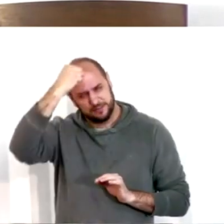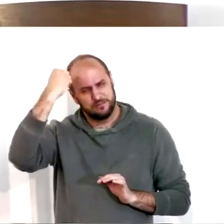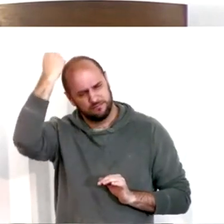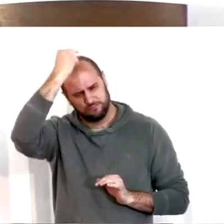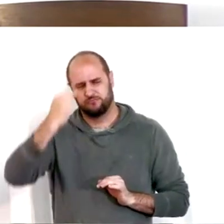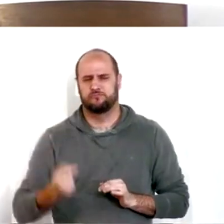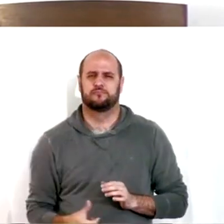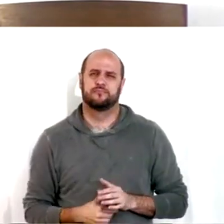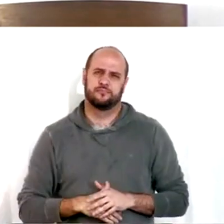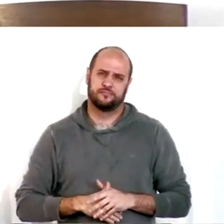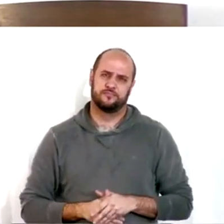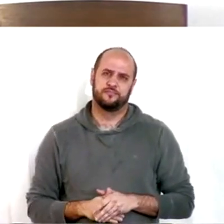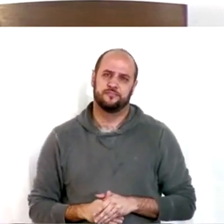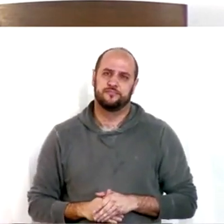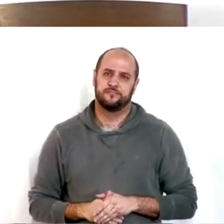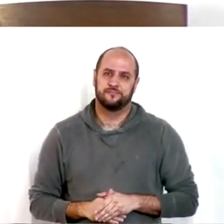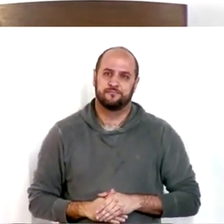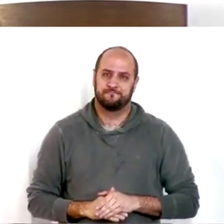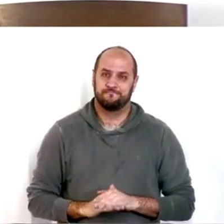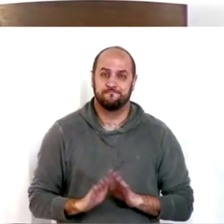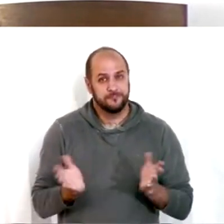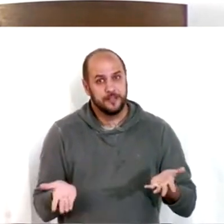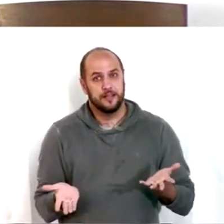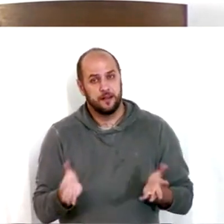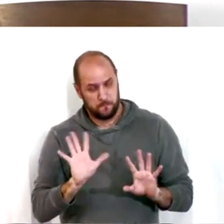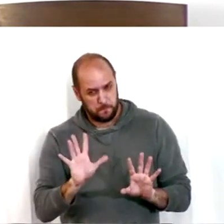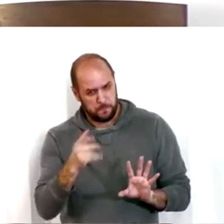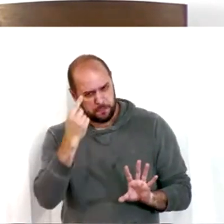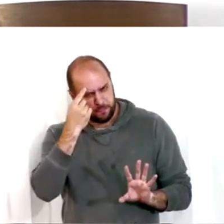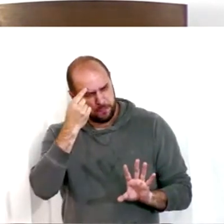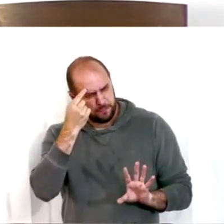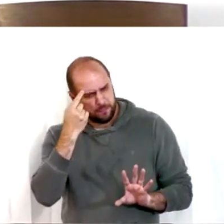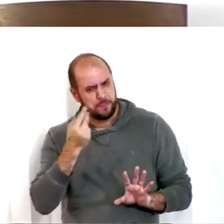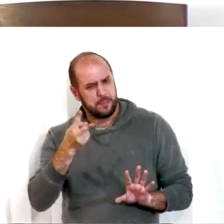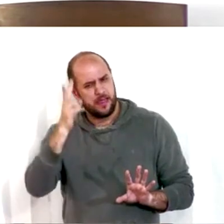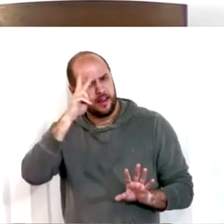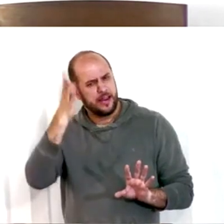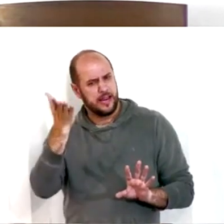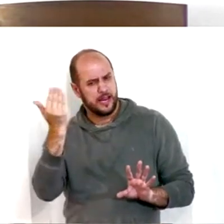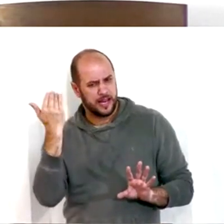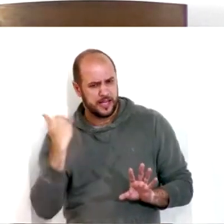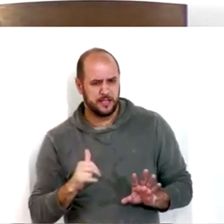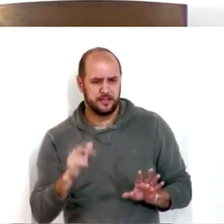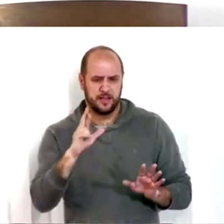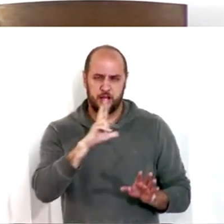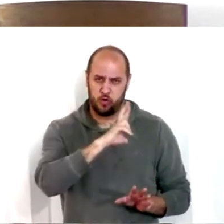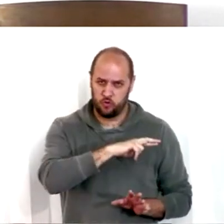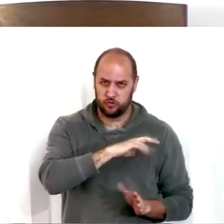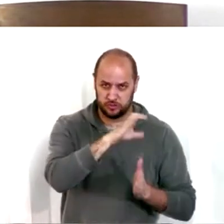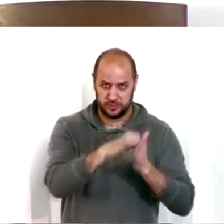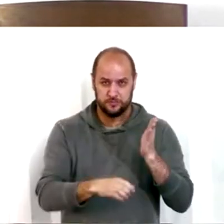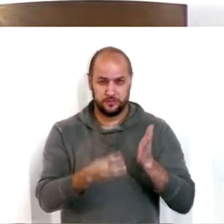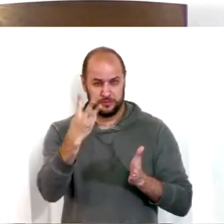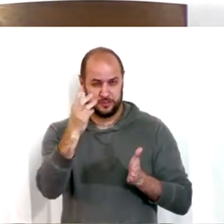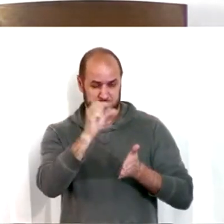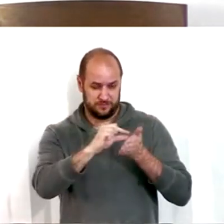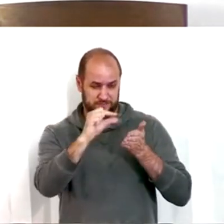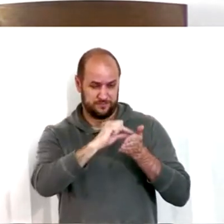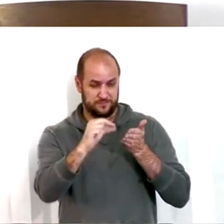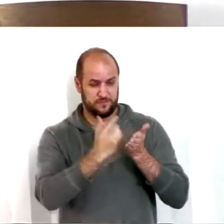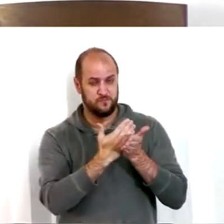Fecha aspas. Dito isso, voltemos um pouco para os primeiros versículos de Ruth, capítulo